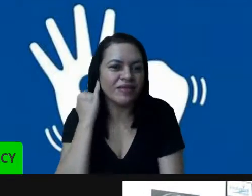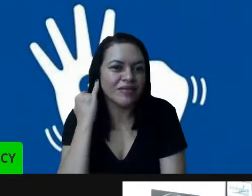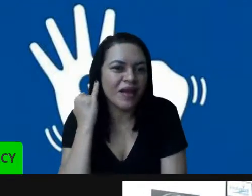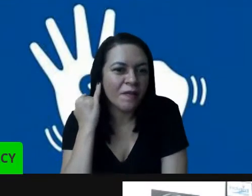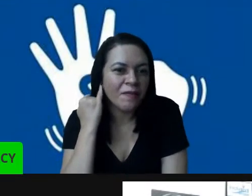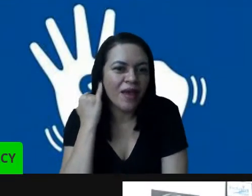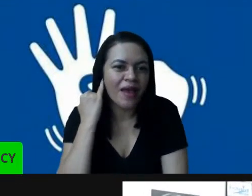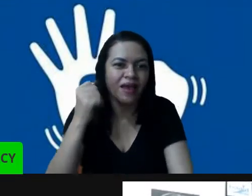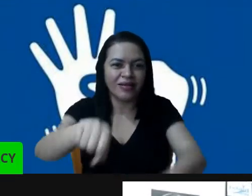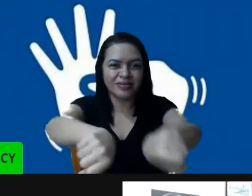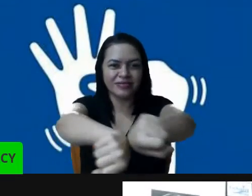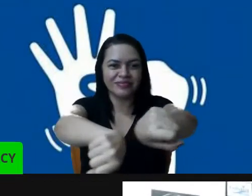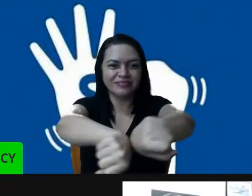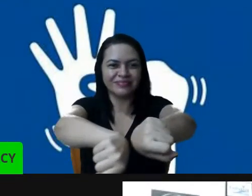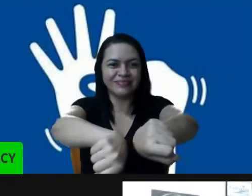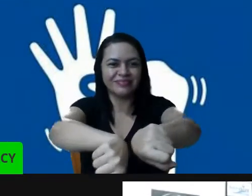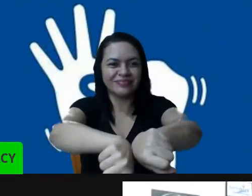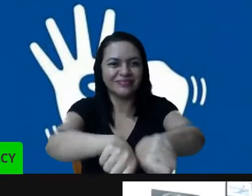Deline.